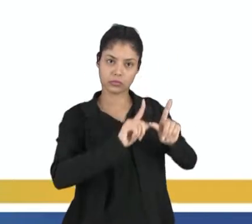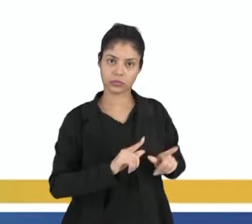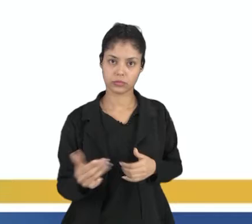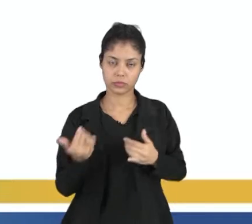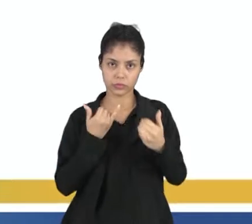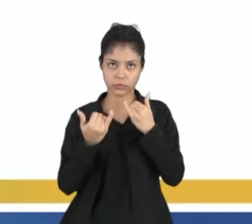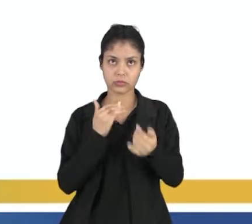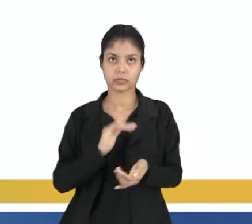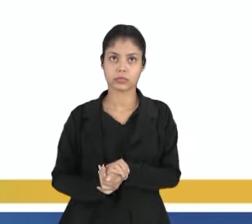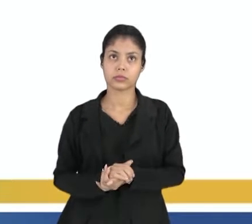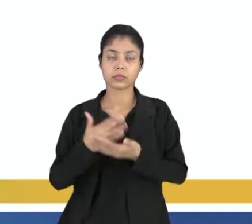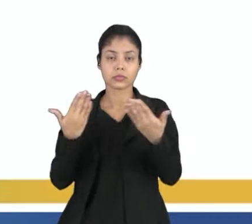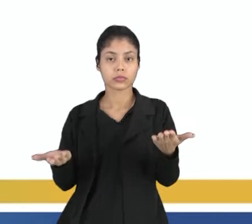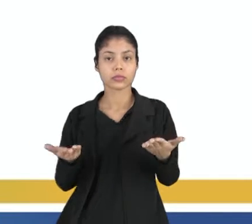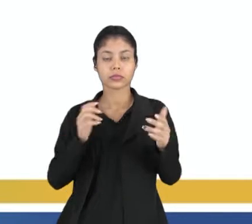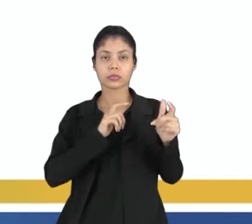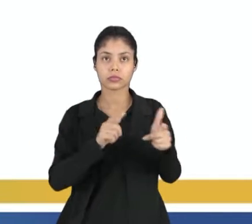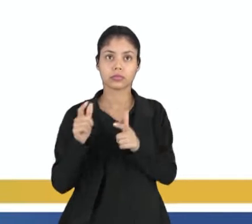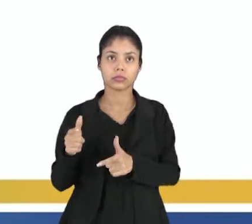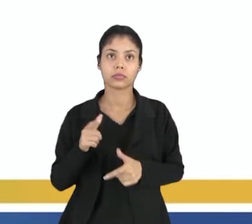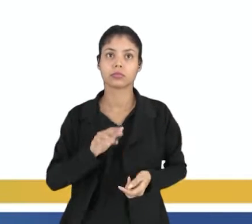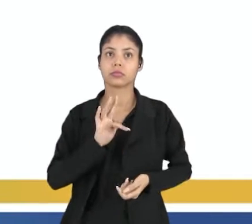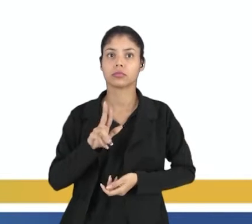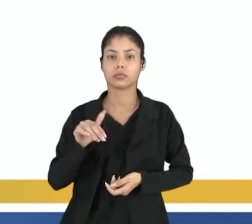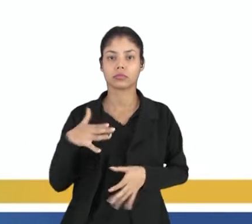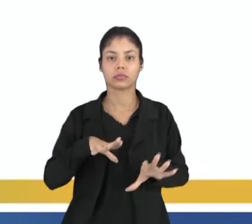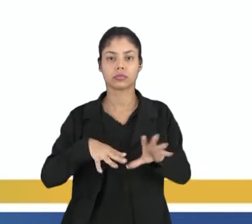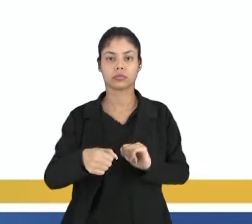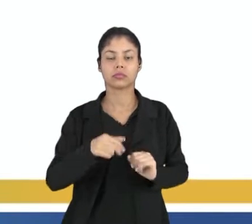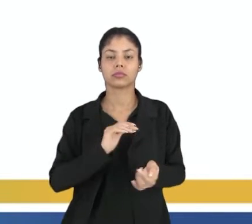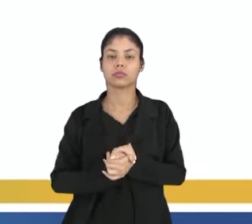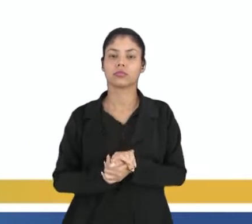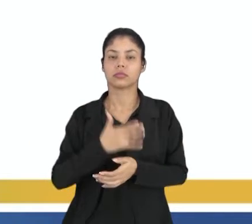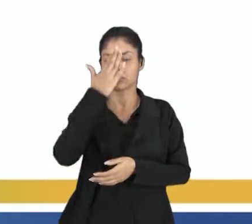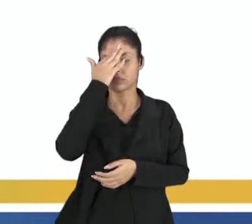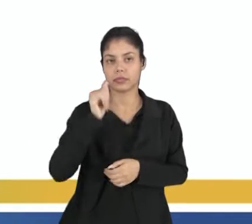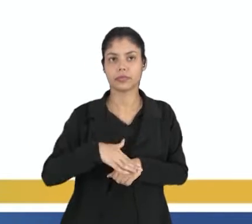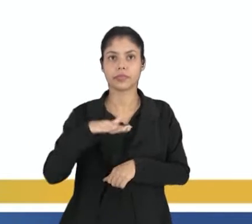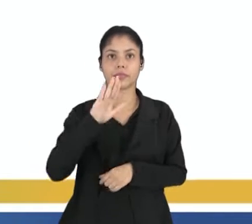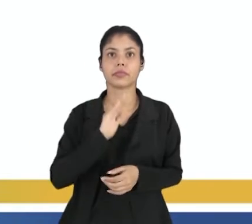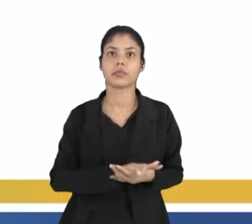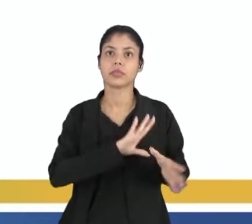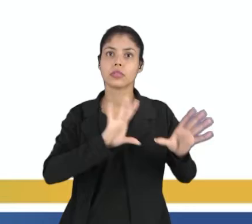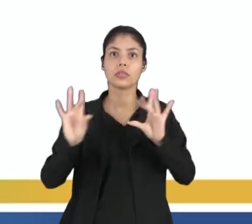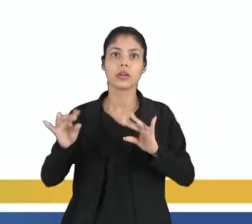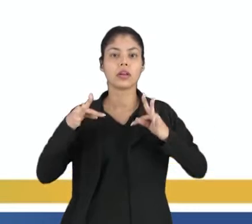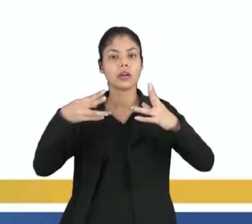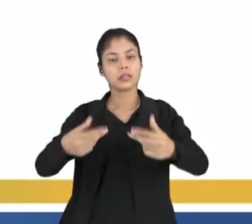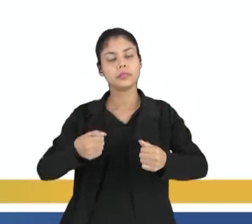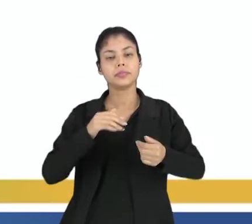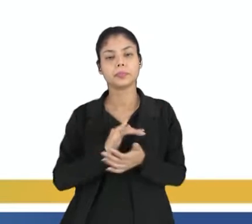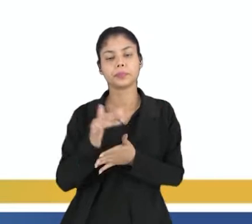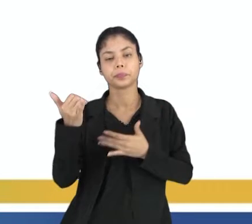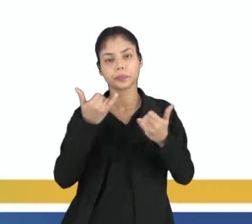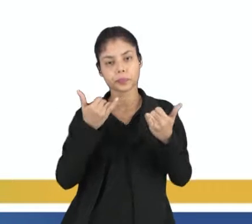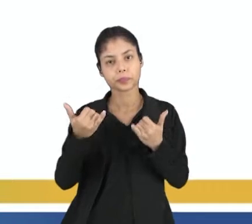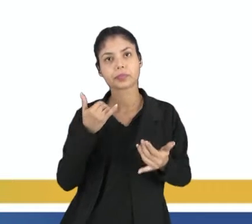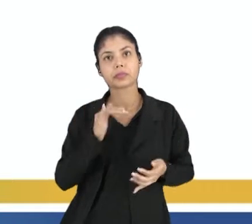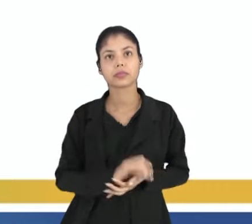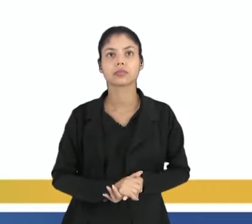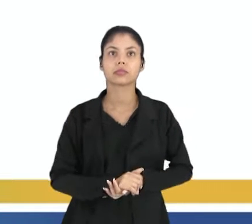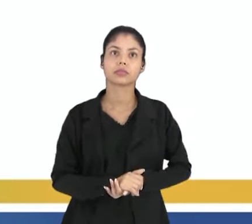as informações. Áreas de formação, inscrição e saiba mais. Então, traz aí todas as